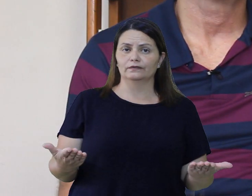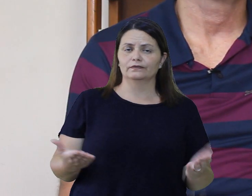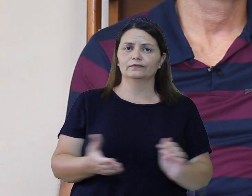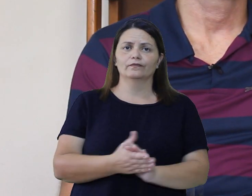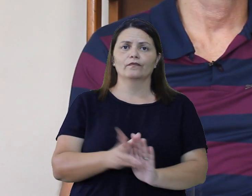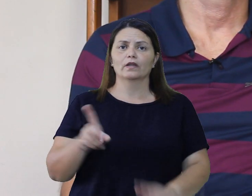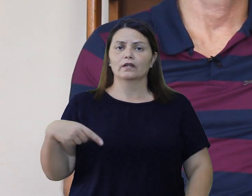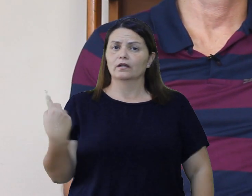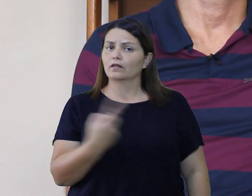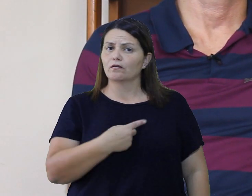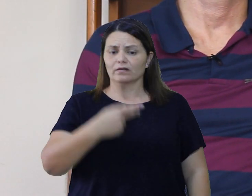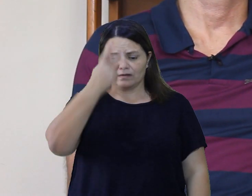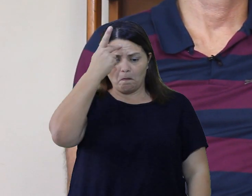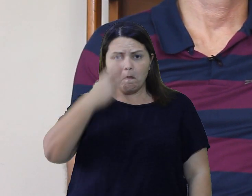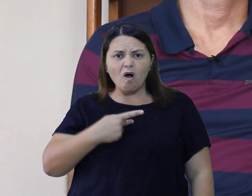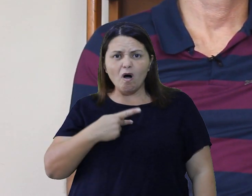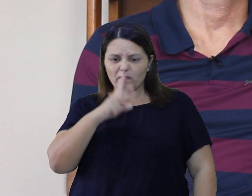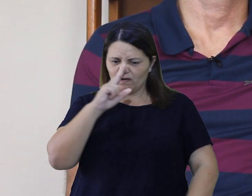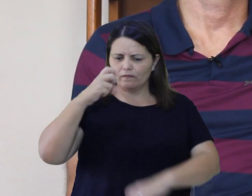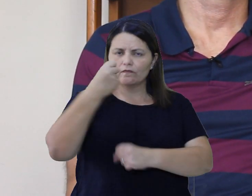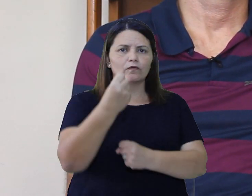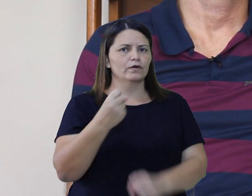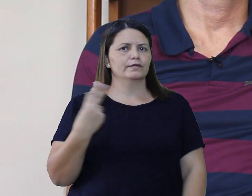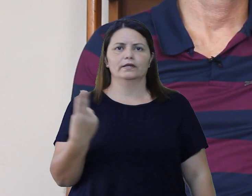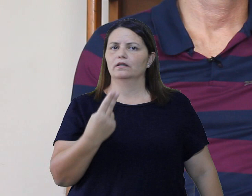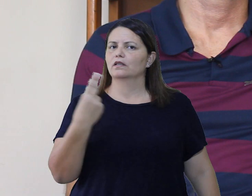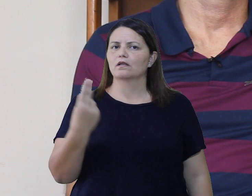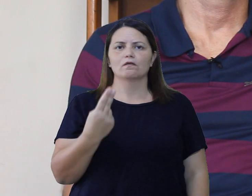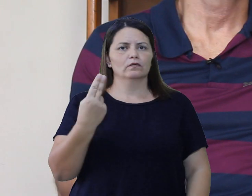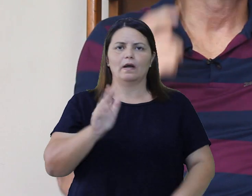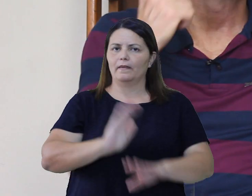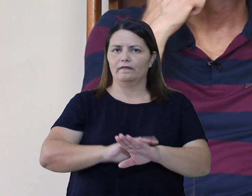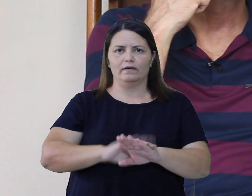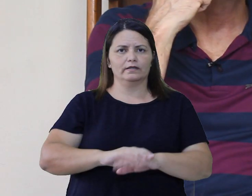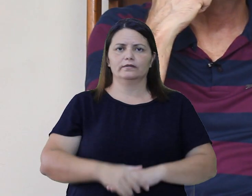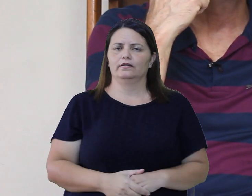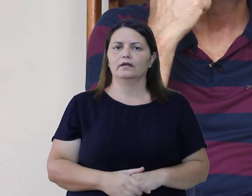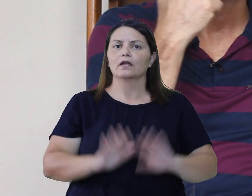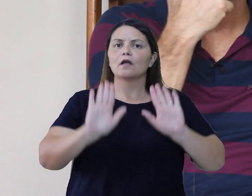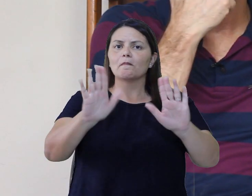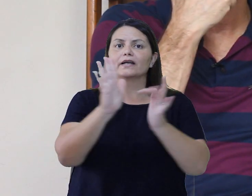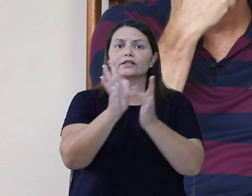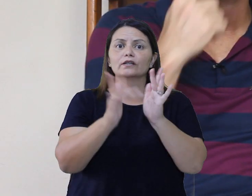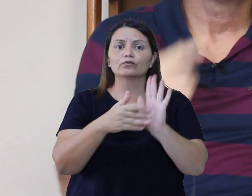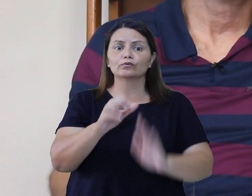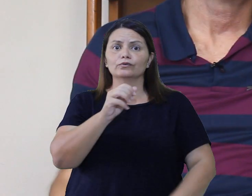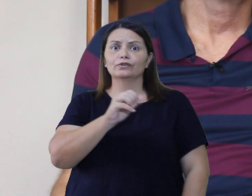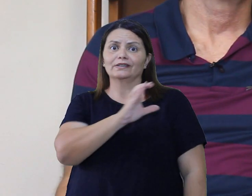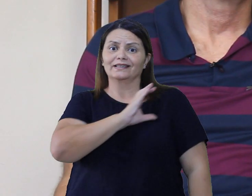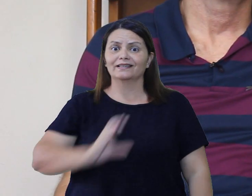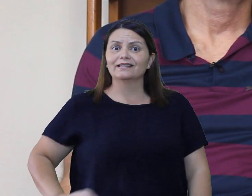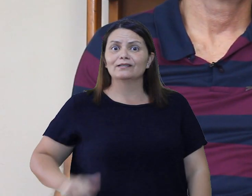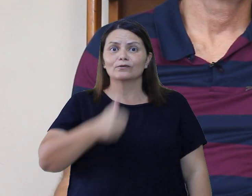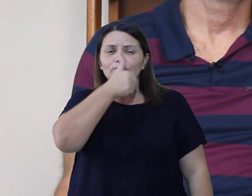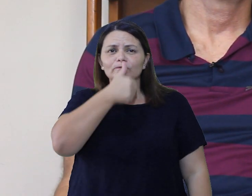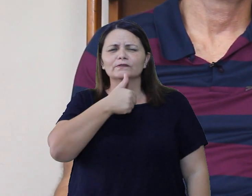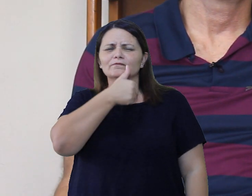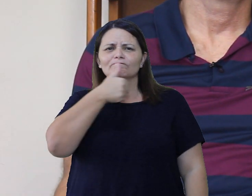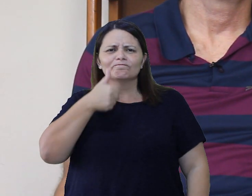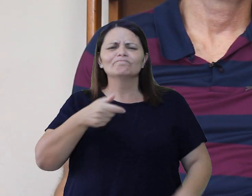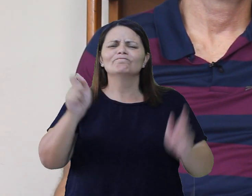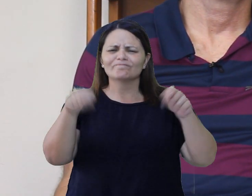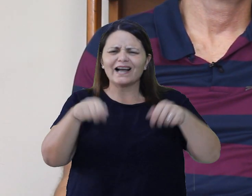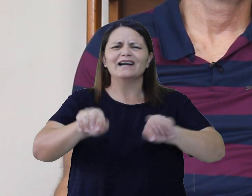nossa própria força, nós não temos a capacidade de fazer isso. Mas em Cristo, o homem hoje pode